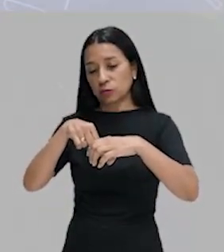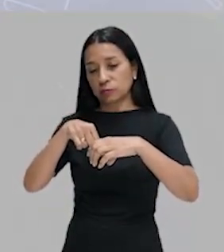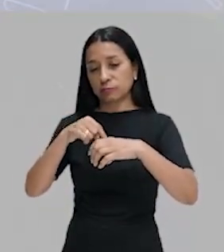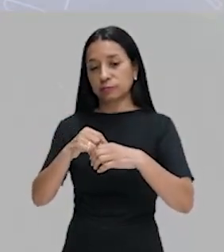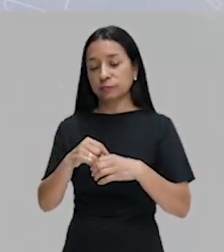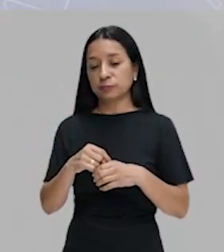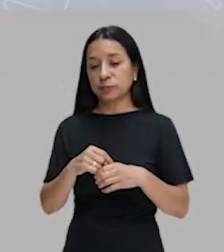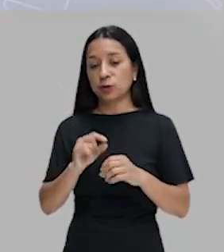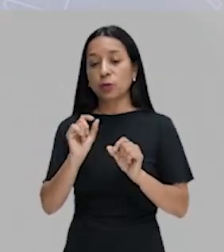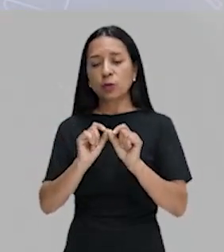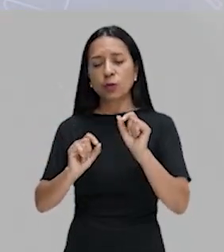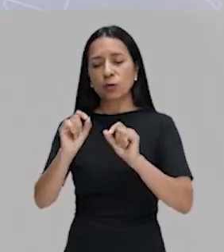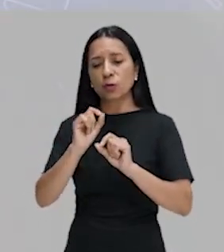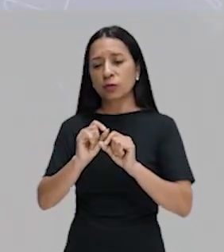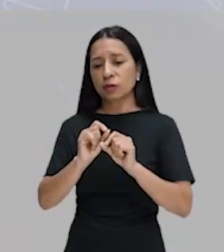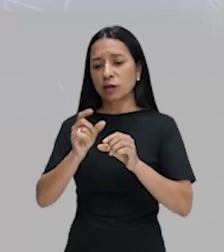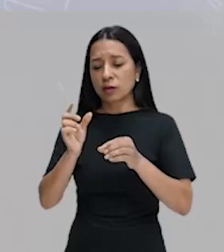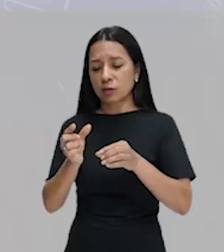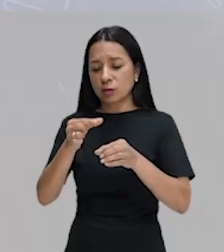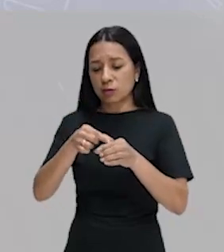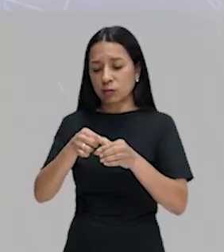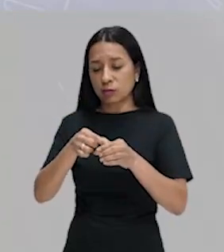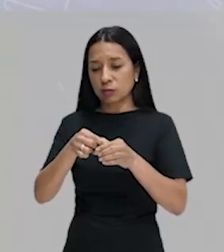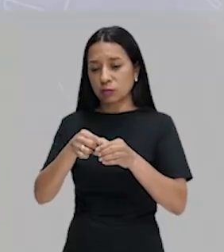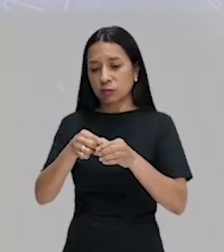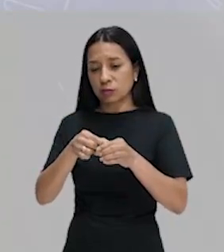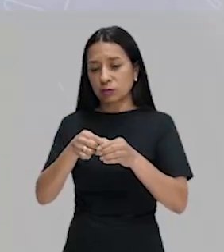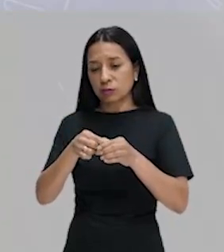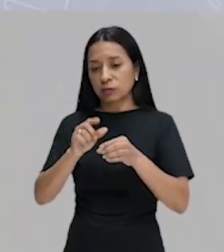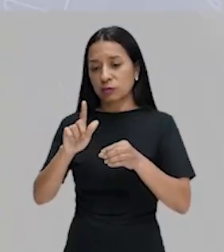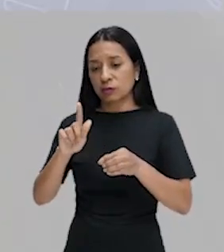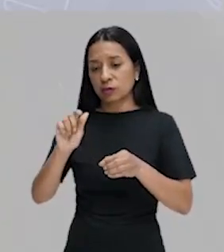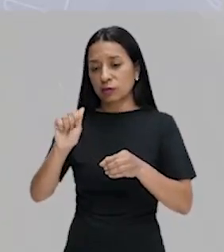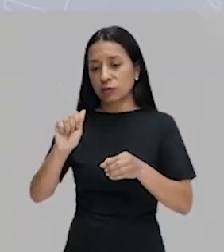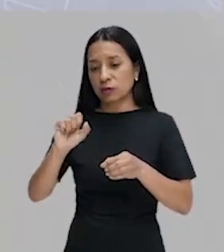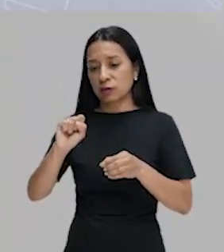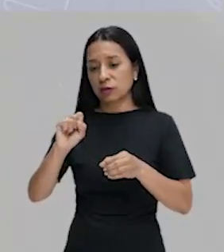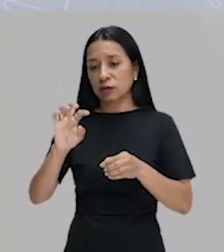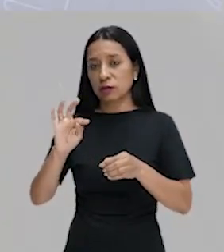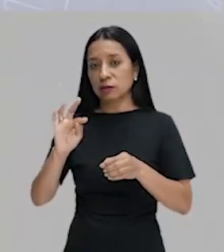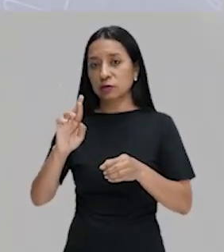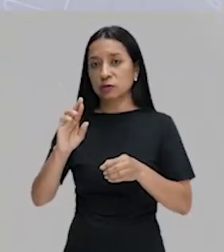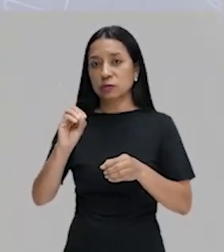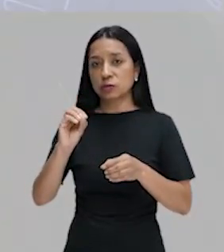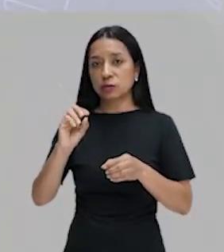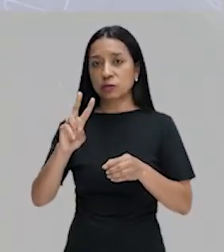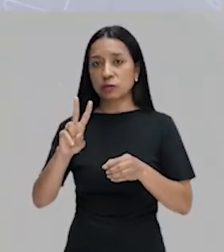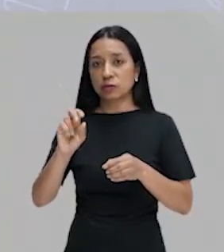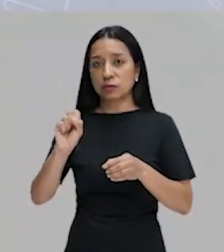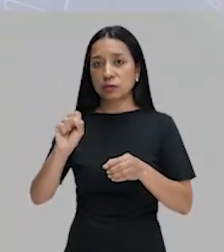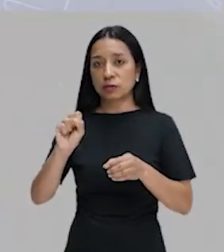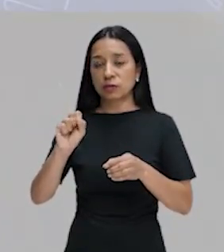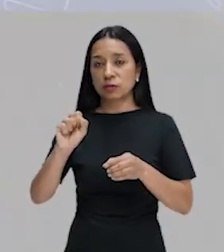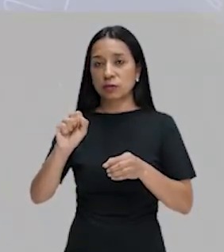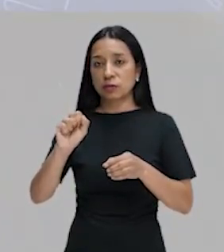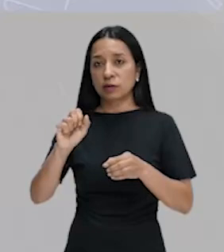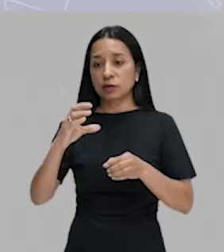digestória, ou cavidade gastrovascular, que também tem um outro